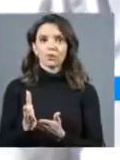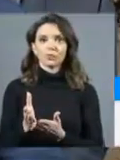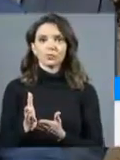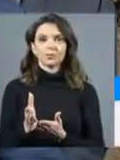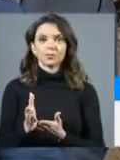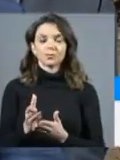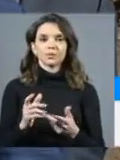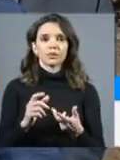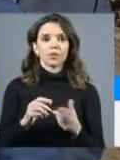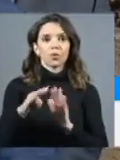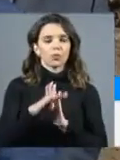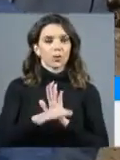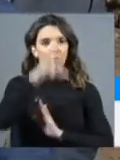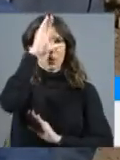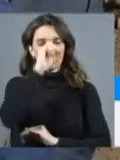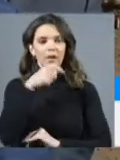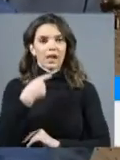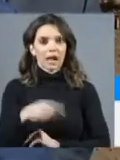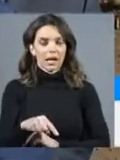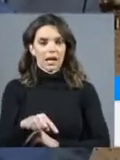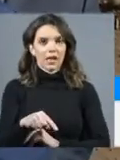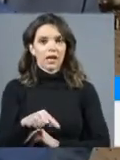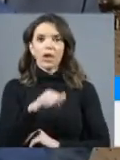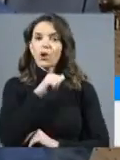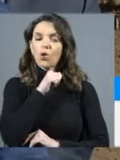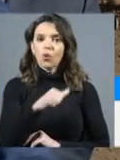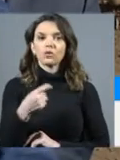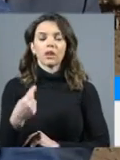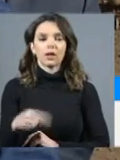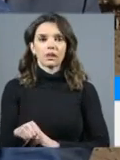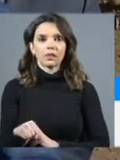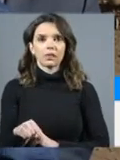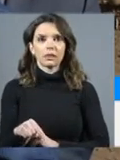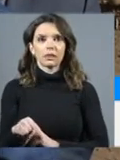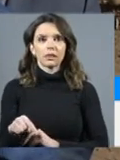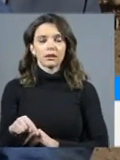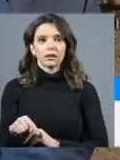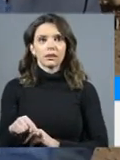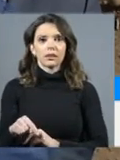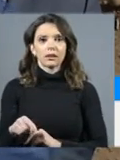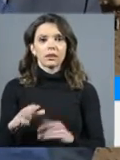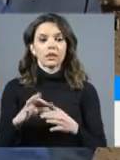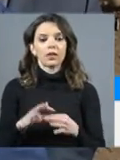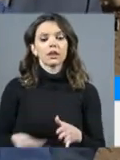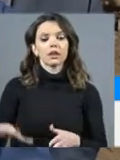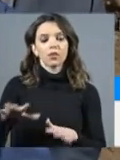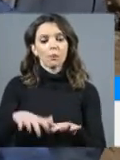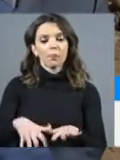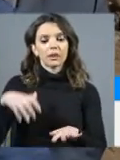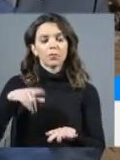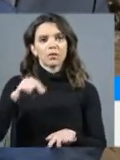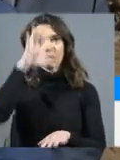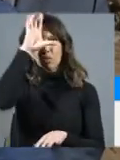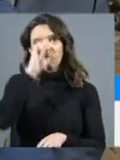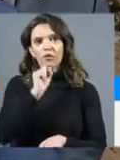temos um quadro e um acordo que foi subscrito a nível parlamentar e a nível do governo, e